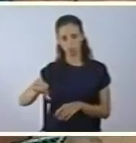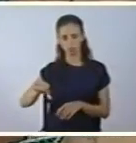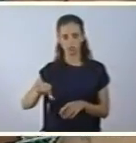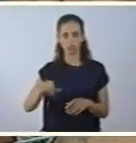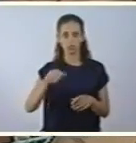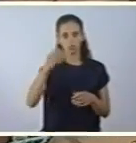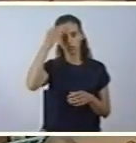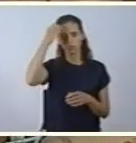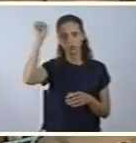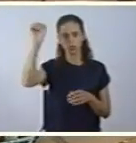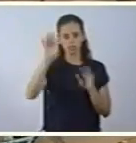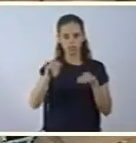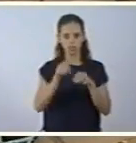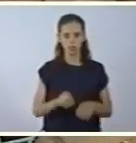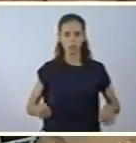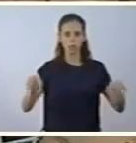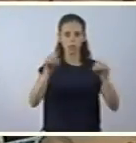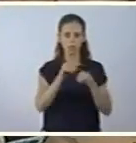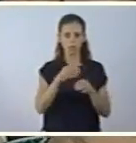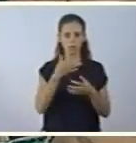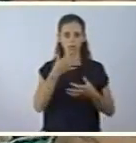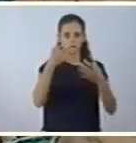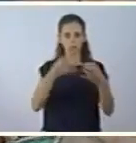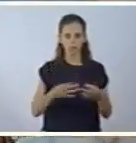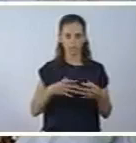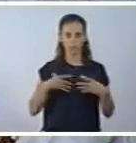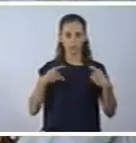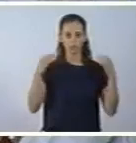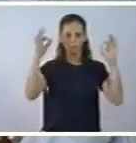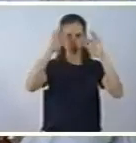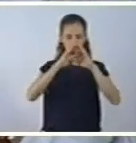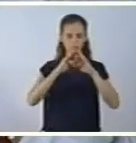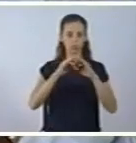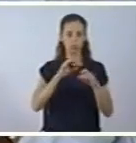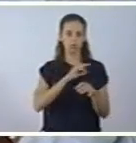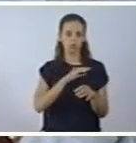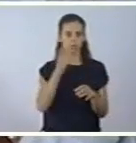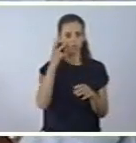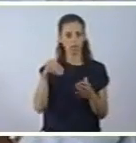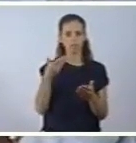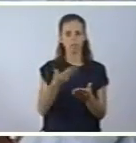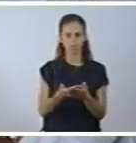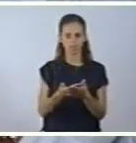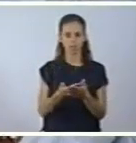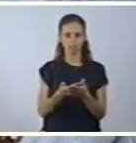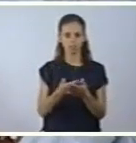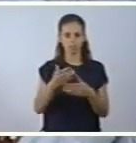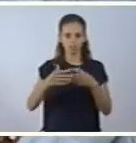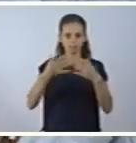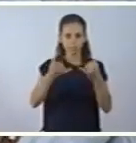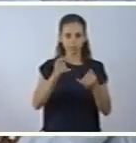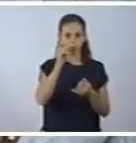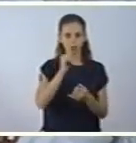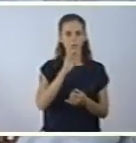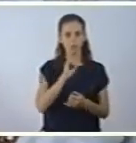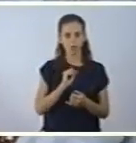e os mortos, e o seu reino não terá fim. Creio no Espírito Santo, Senhor que dá a vida, e procede